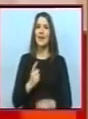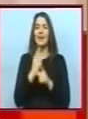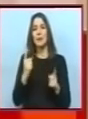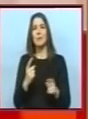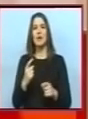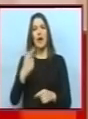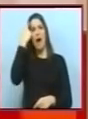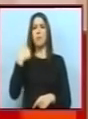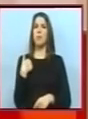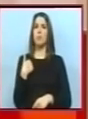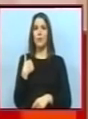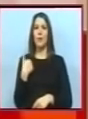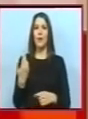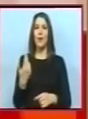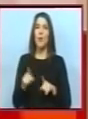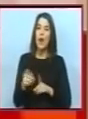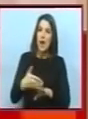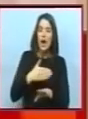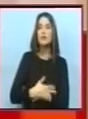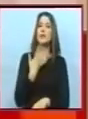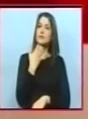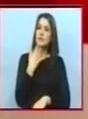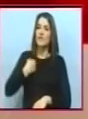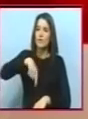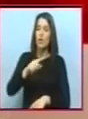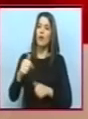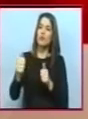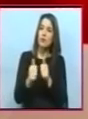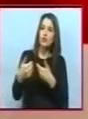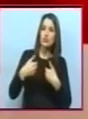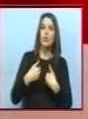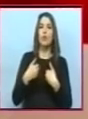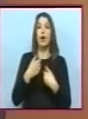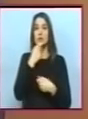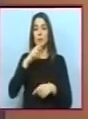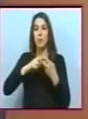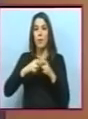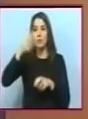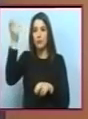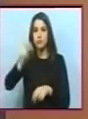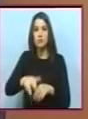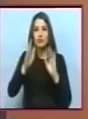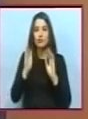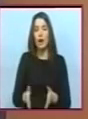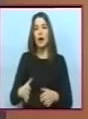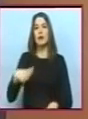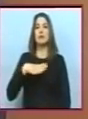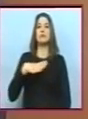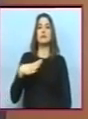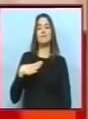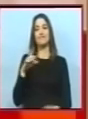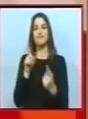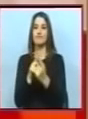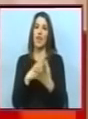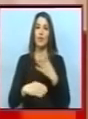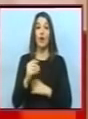intuitivamente, não vão automaticamente, não vão preventivamente. E, portanto, muitas vezes só quando os problemas existem é que vão ao advogado e às vezes já é um bocadinho